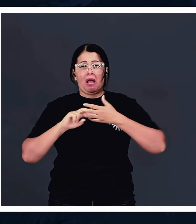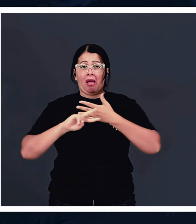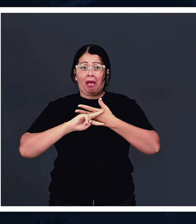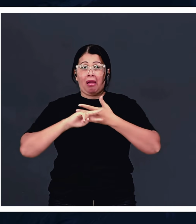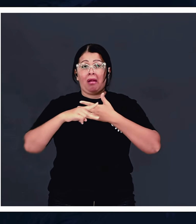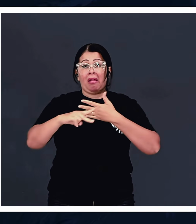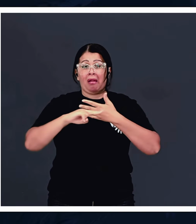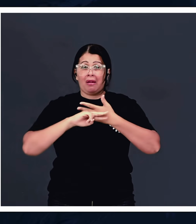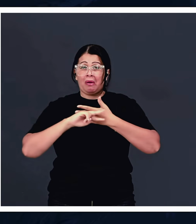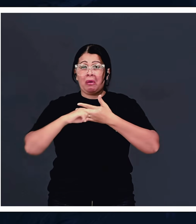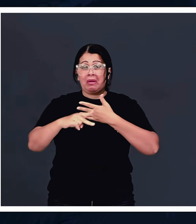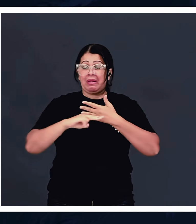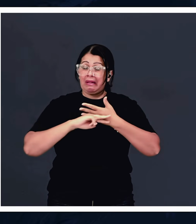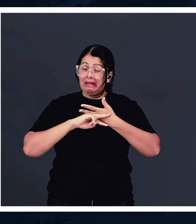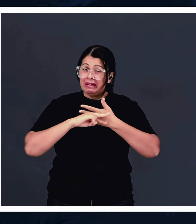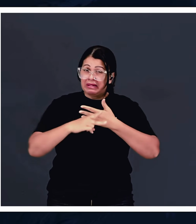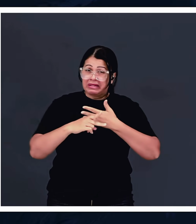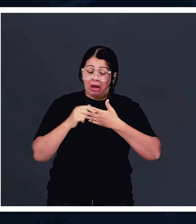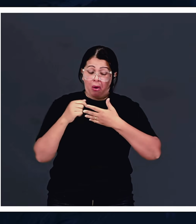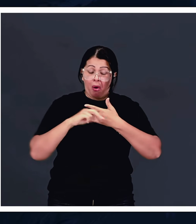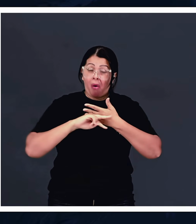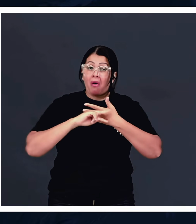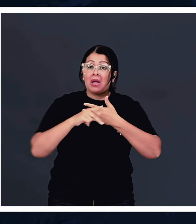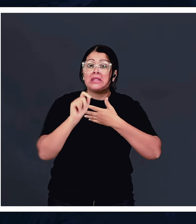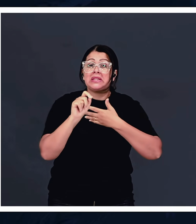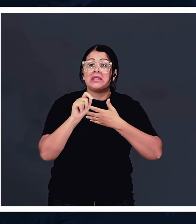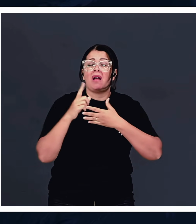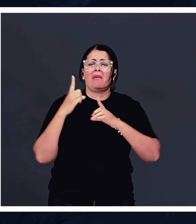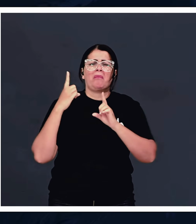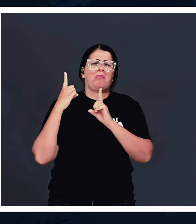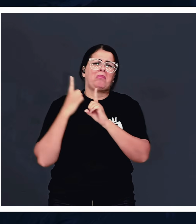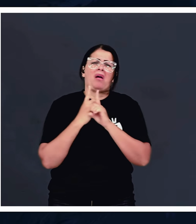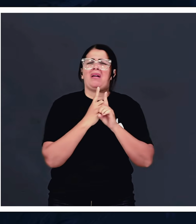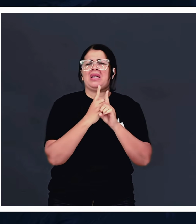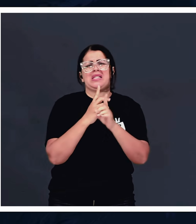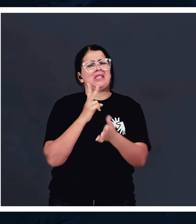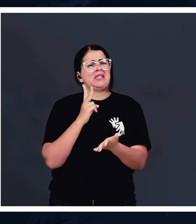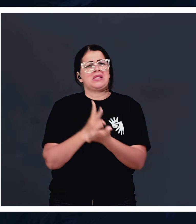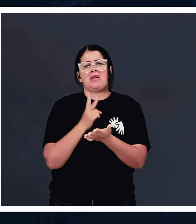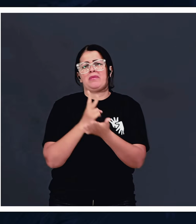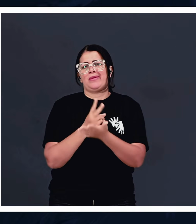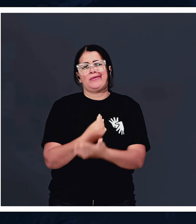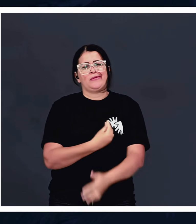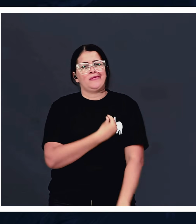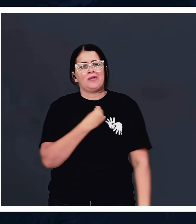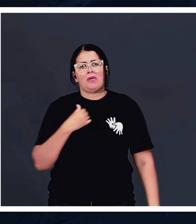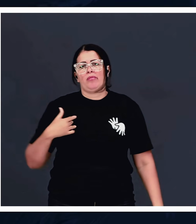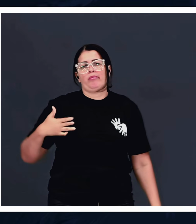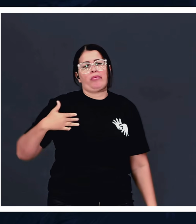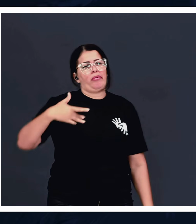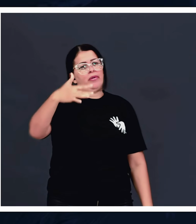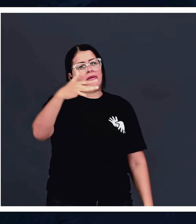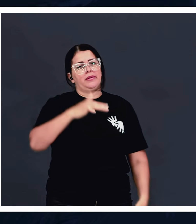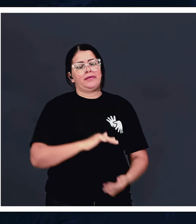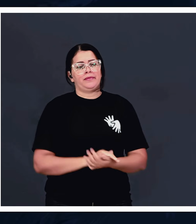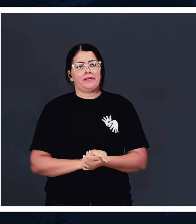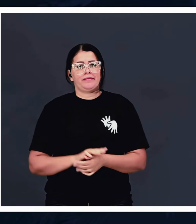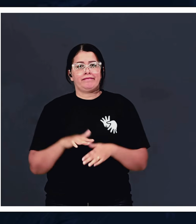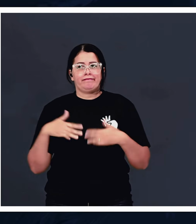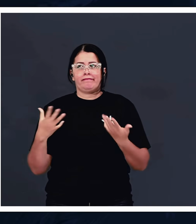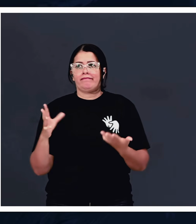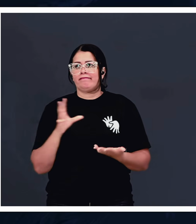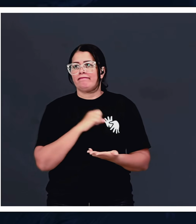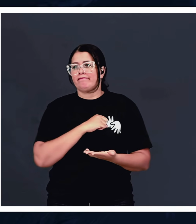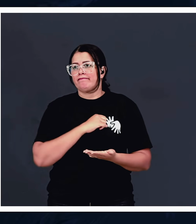consequências, que essas consequências elas vão nos acompanhar por toda a nossa vida. Então,